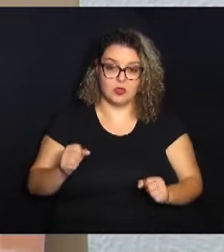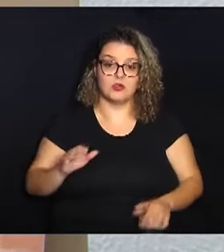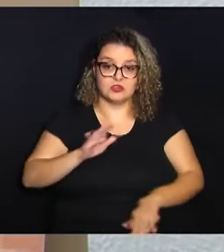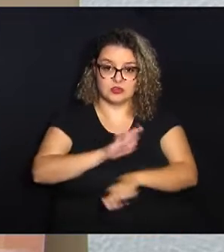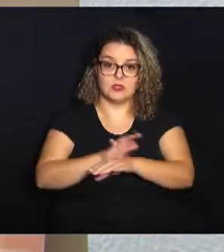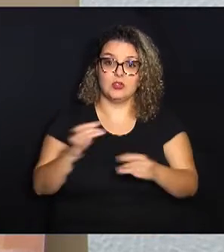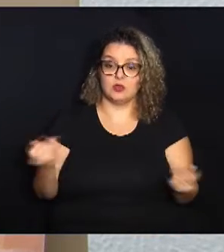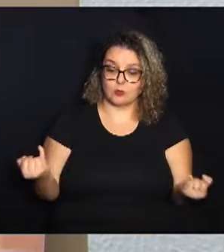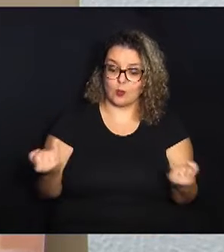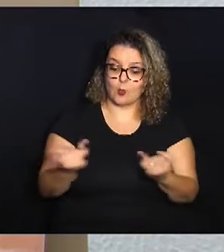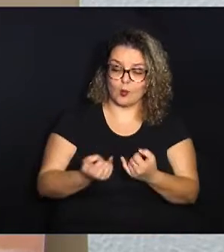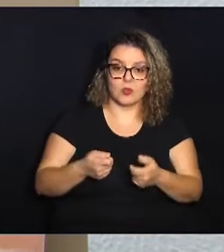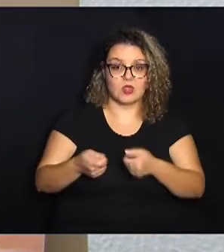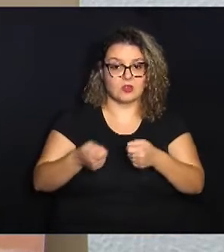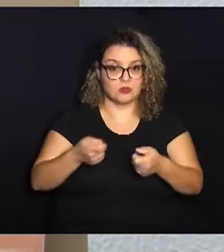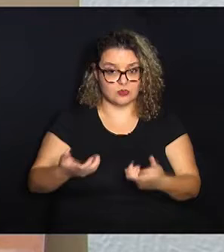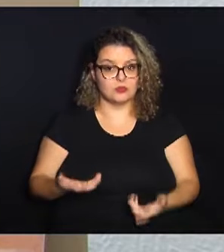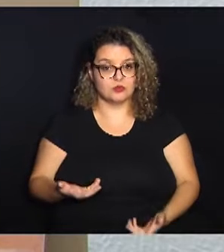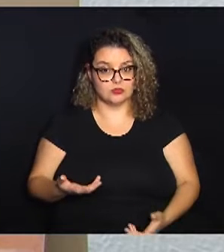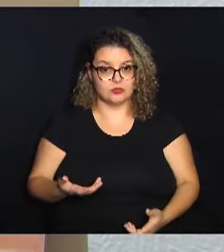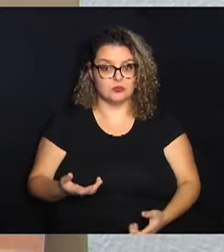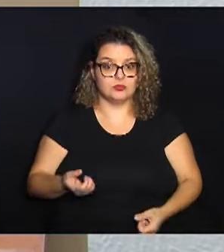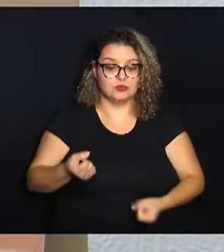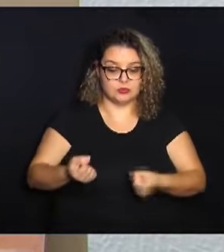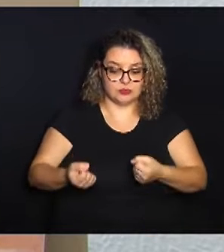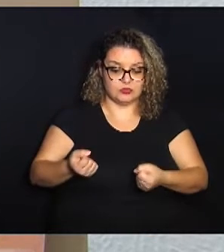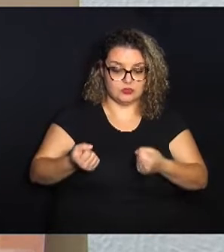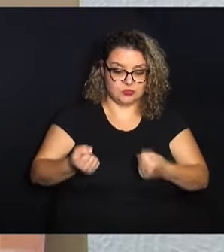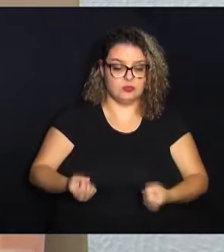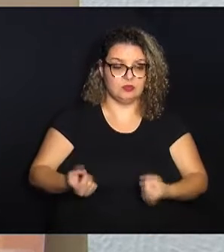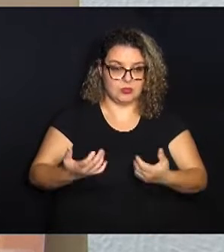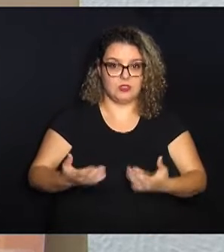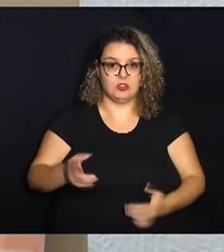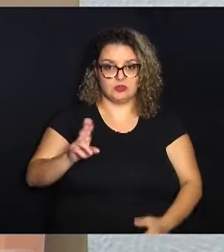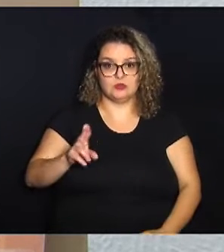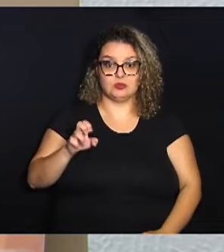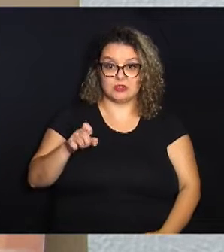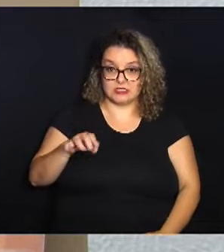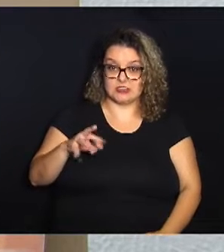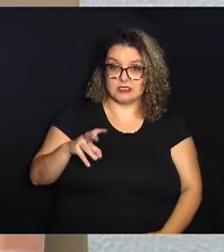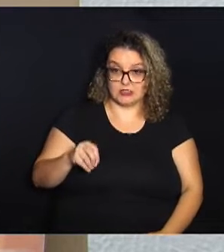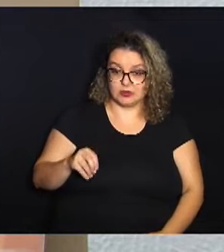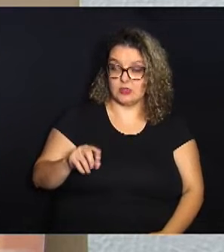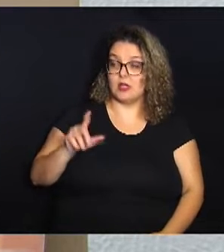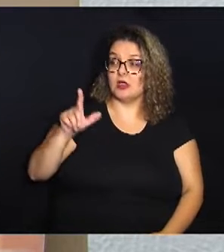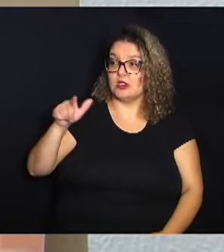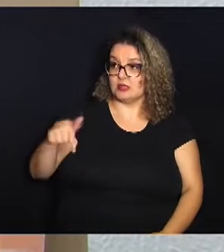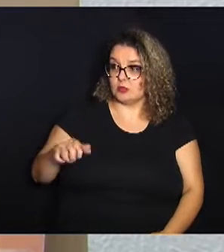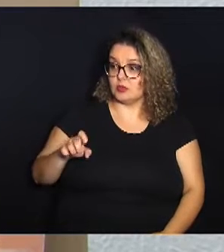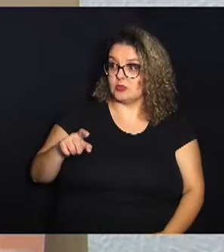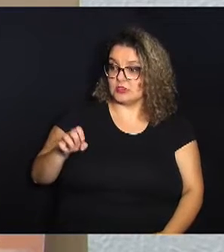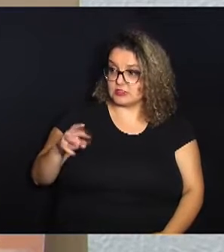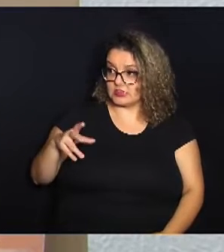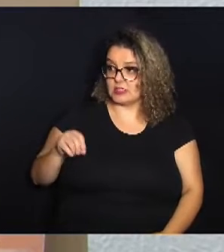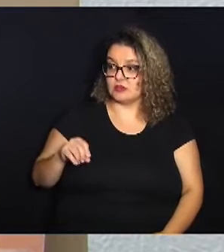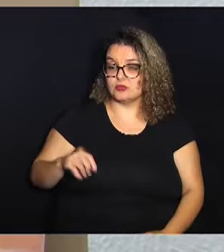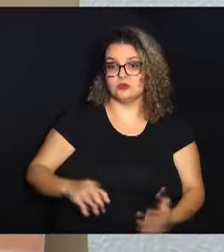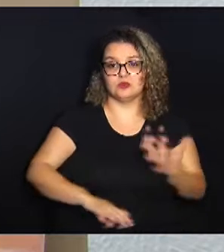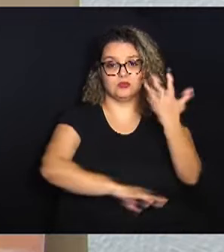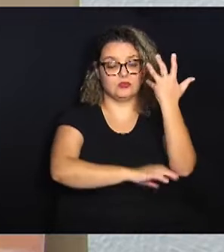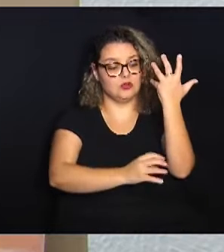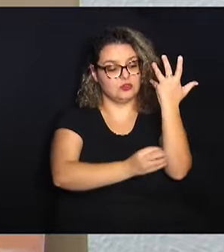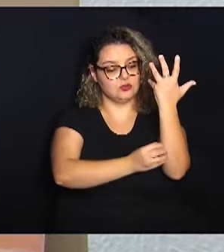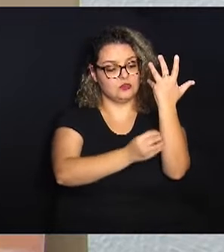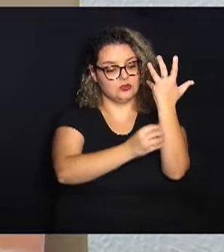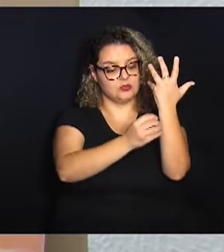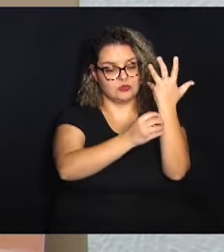também o controle de peso dos indivíduos que usam o extrato. E depois do extrato de jabuticaba?